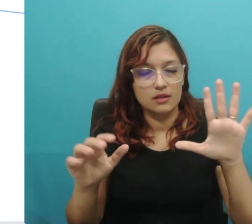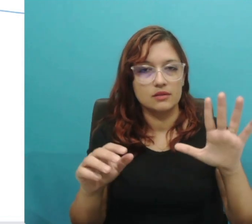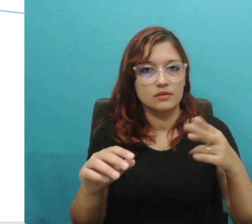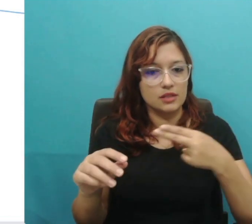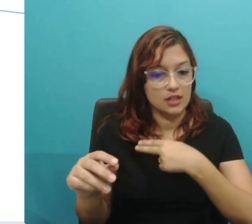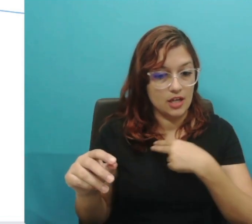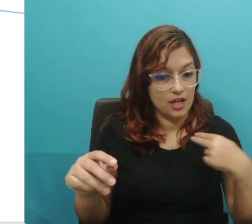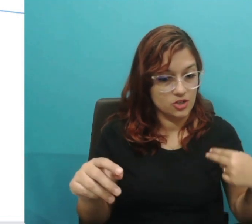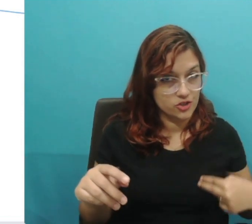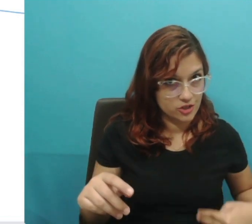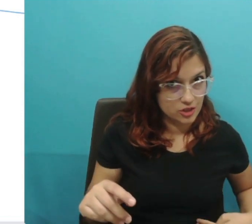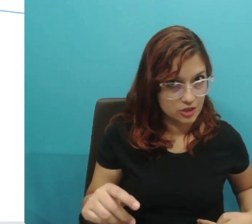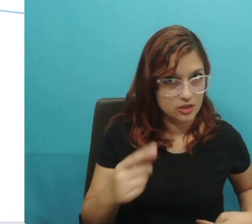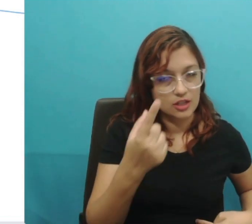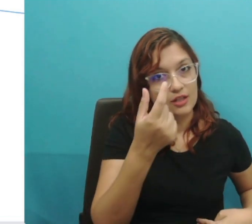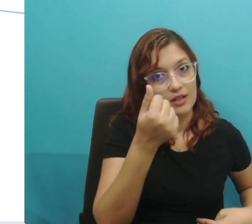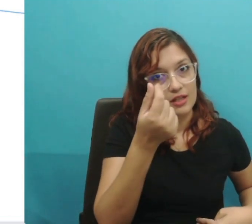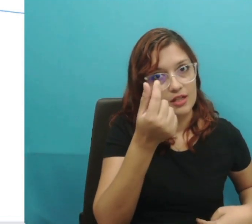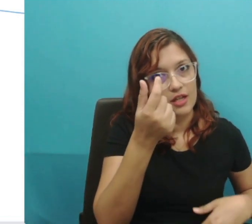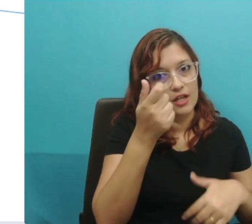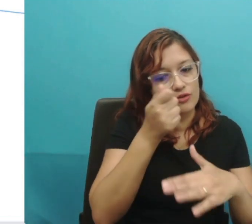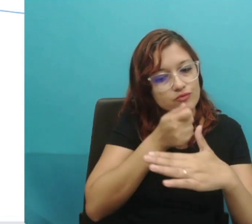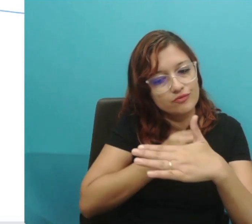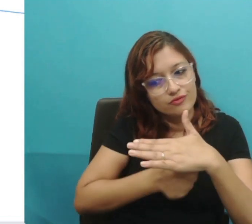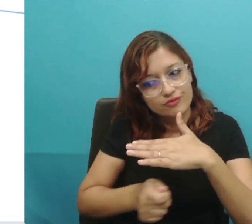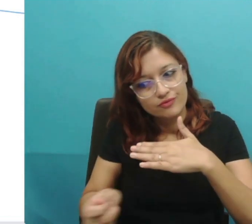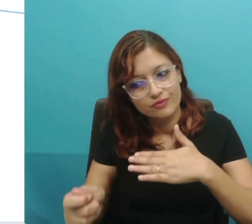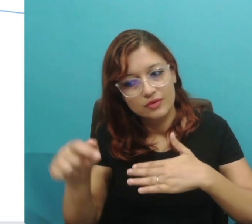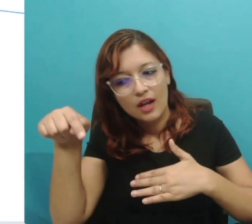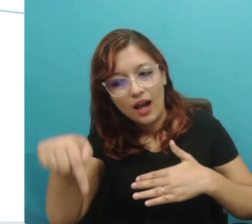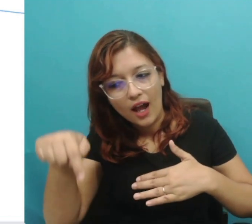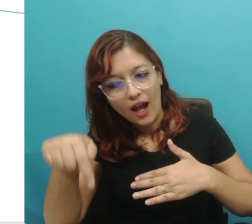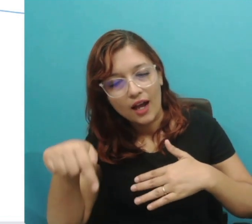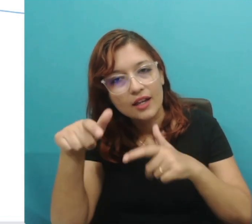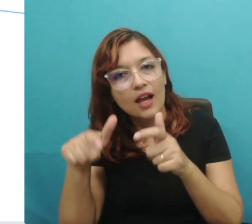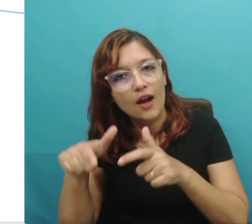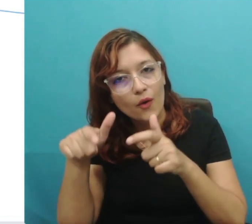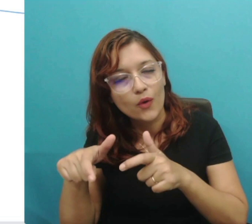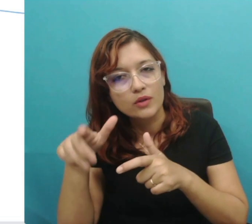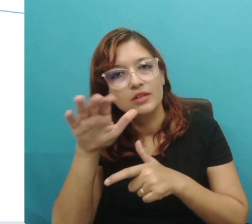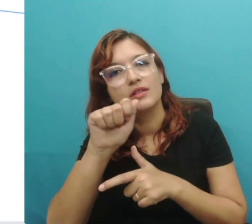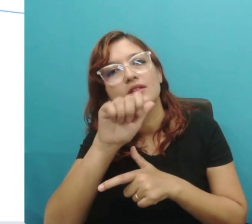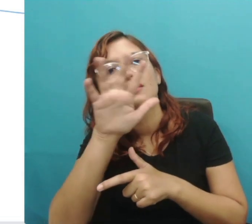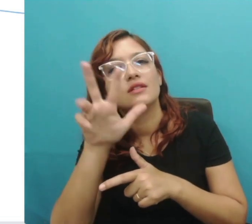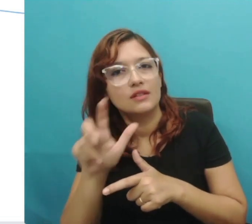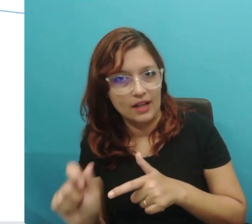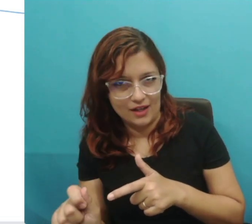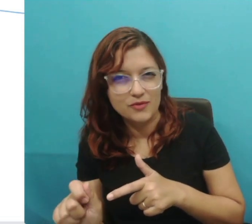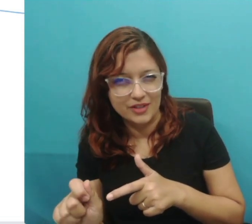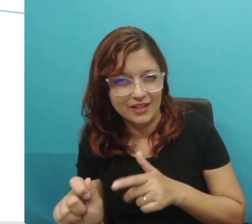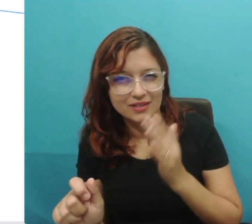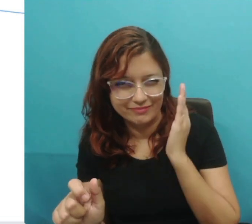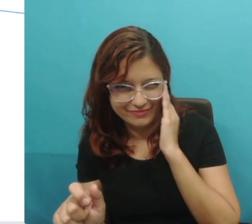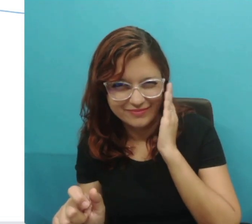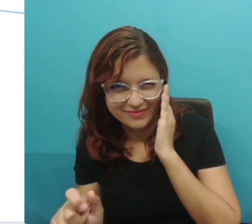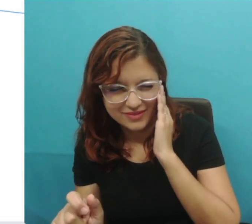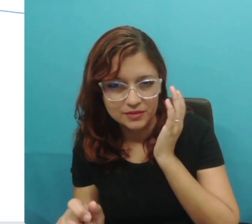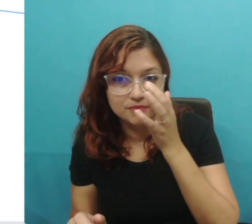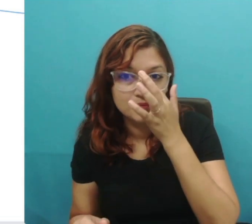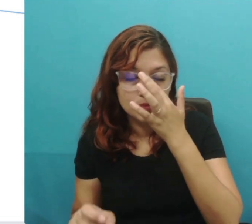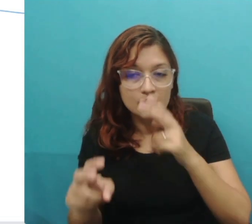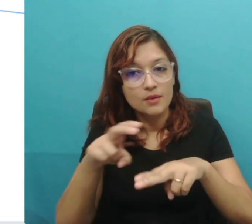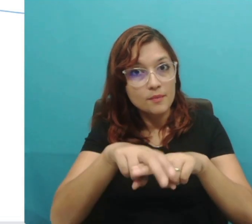isso me ajuda a entender que a China é quem tem o dinheiro e está investindo aqui onde? Na